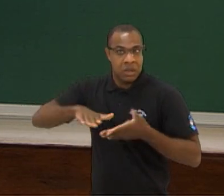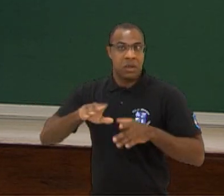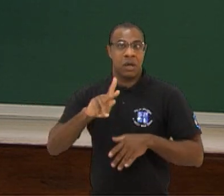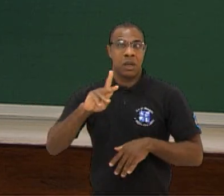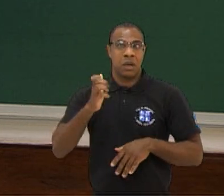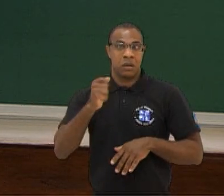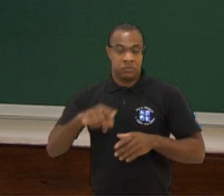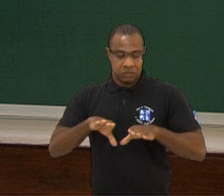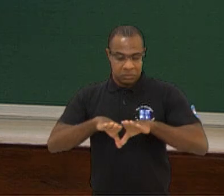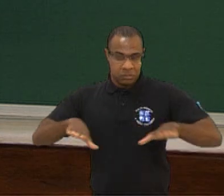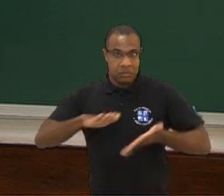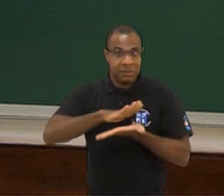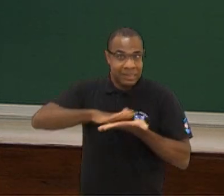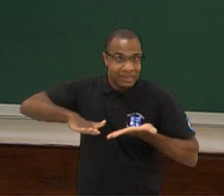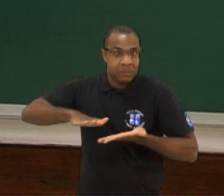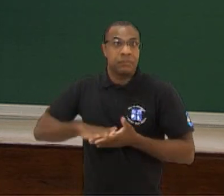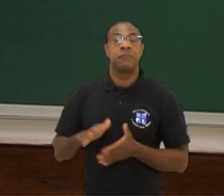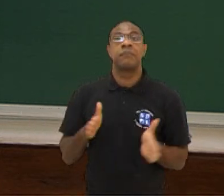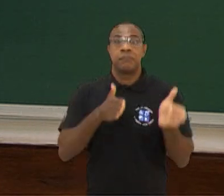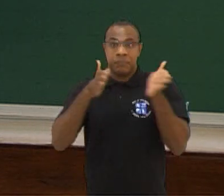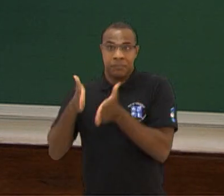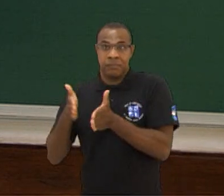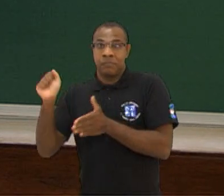segunda figurinha aqui, o que a gente tem? Né?